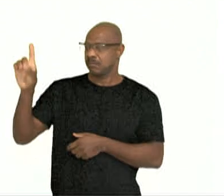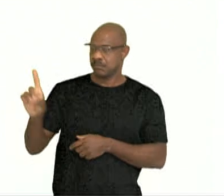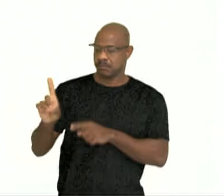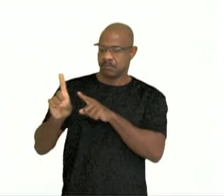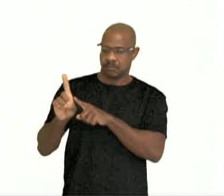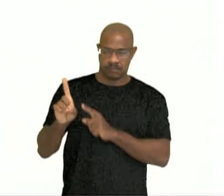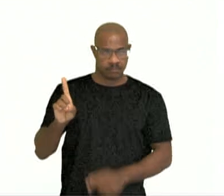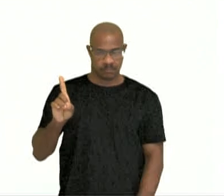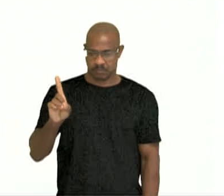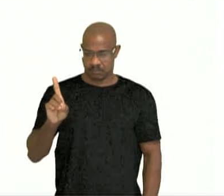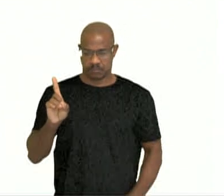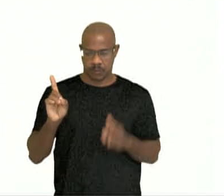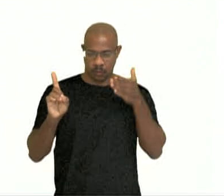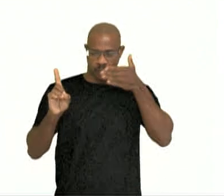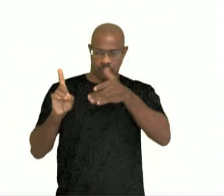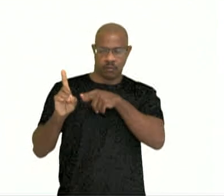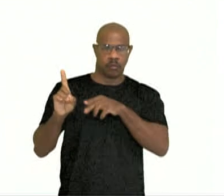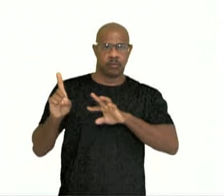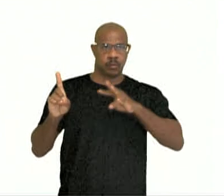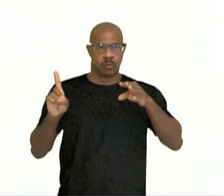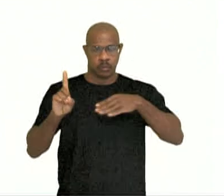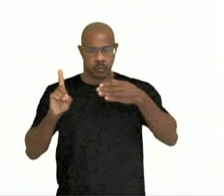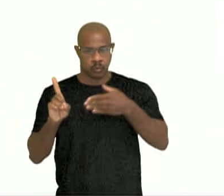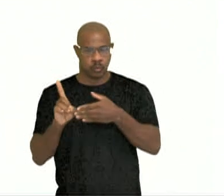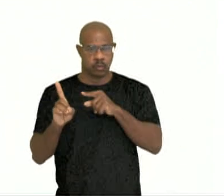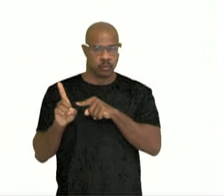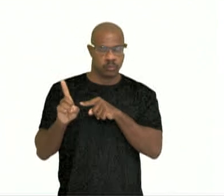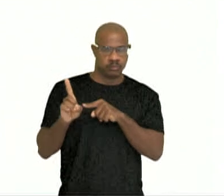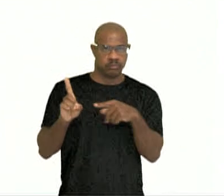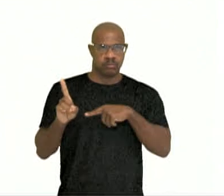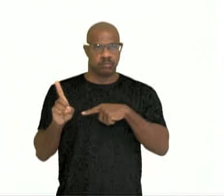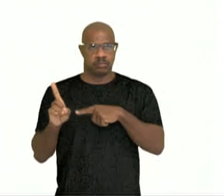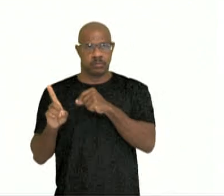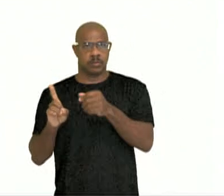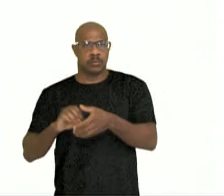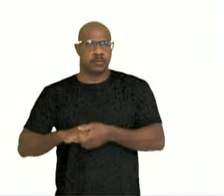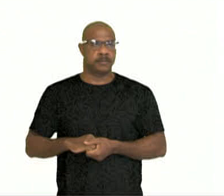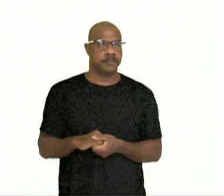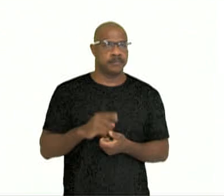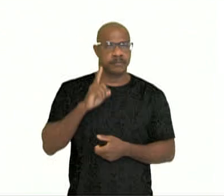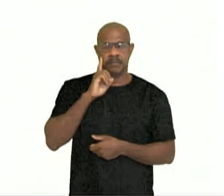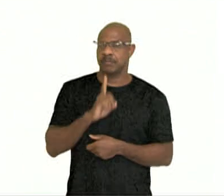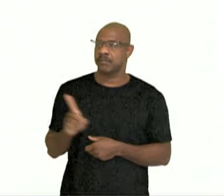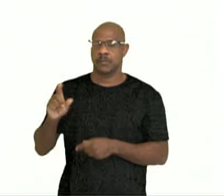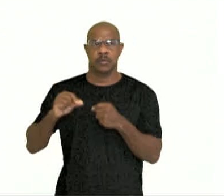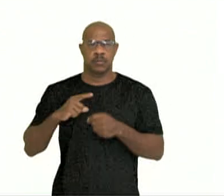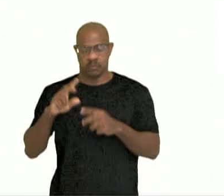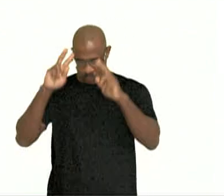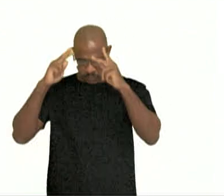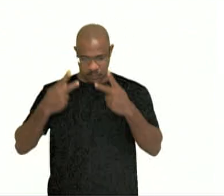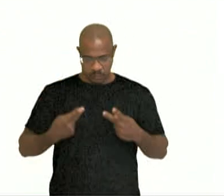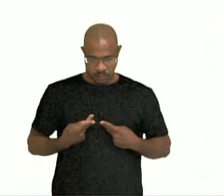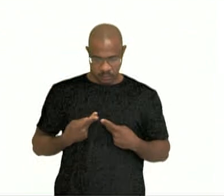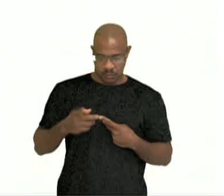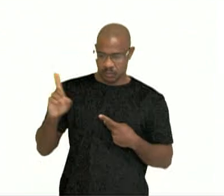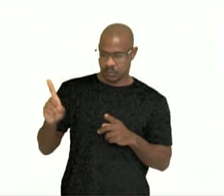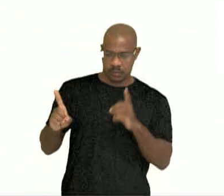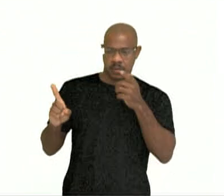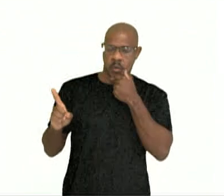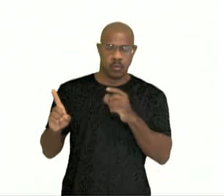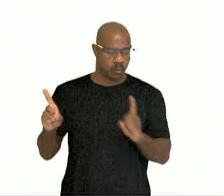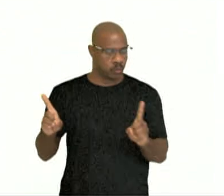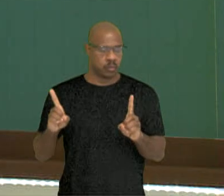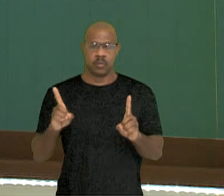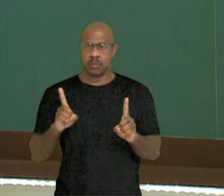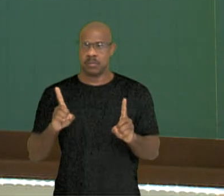é o foco de tudo, e entrando no antropocentrismo, onde o ser humano, o homem, é o